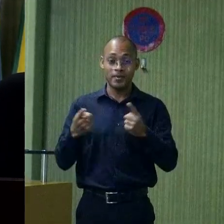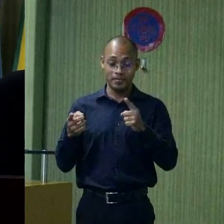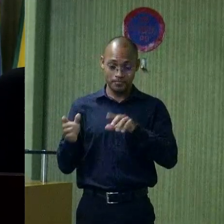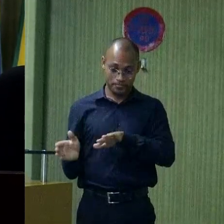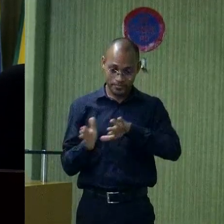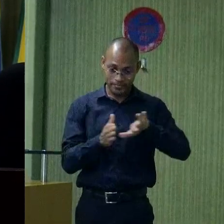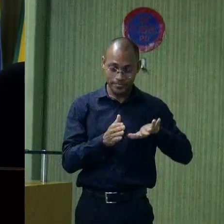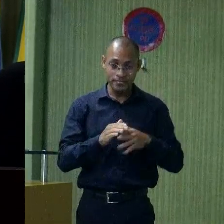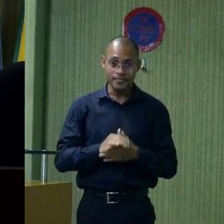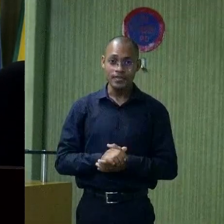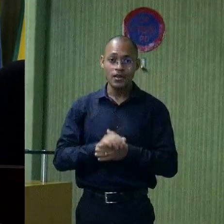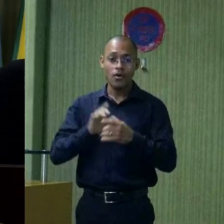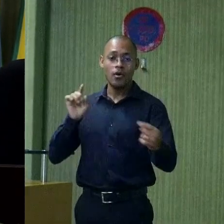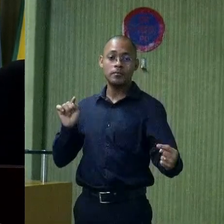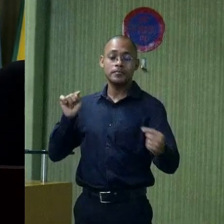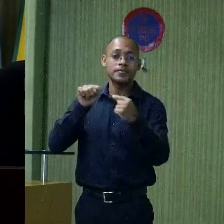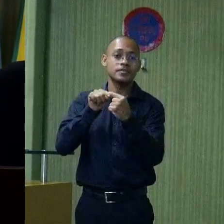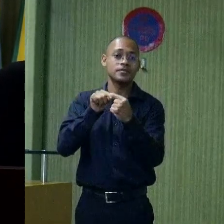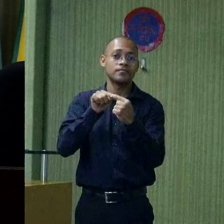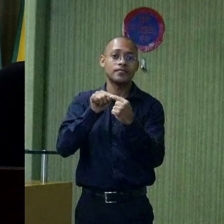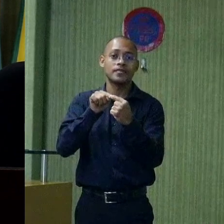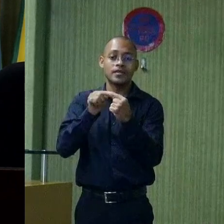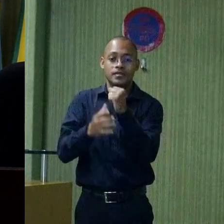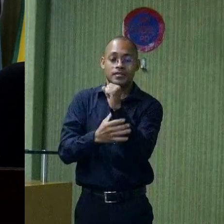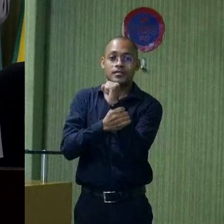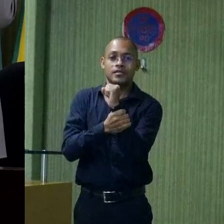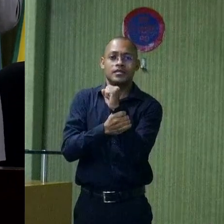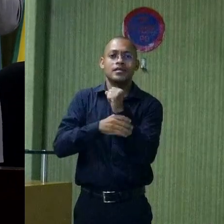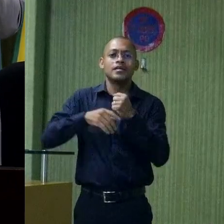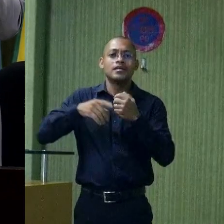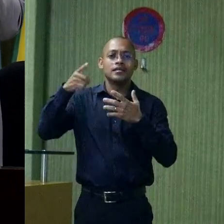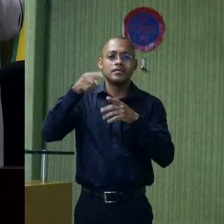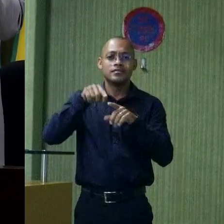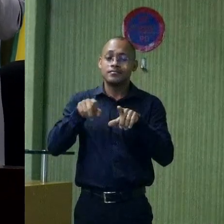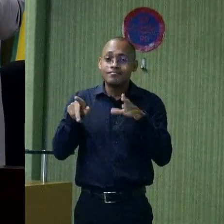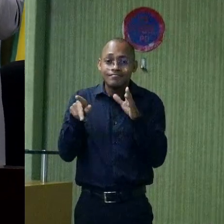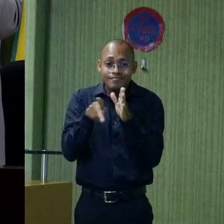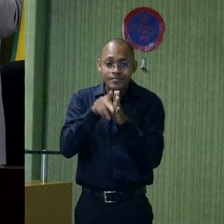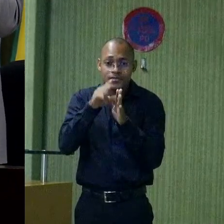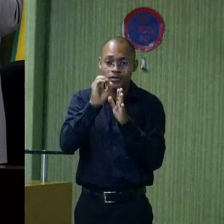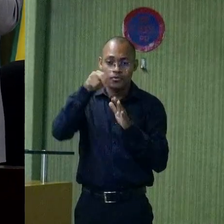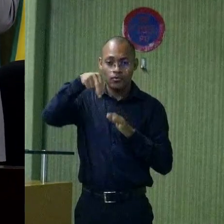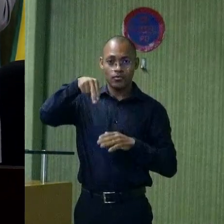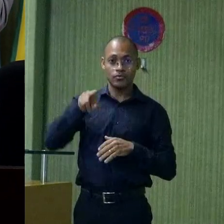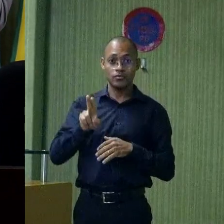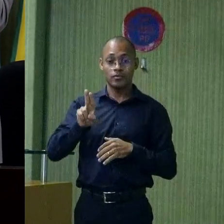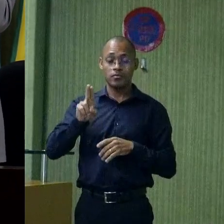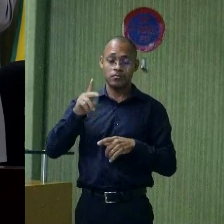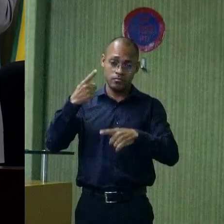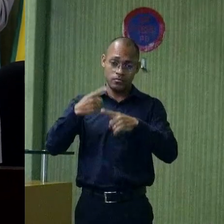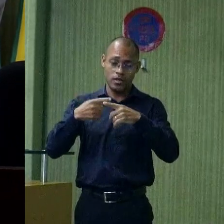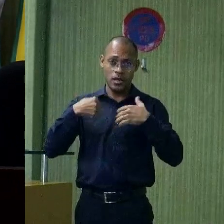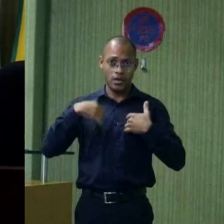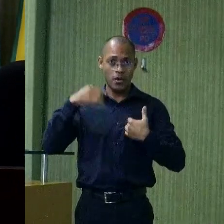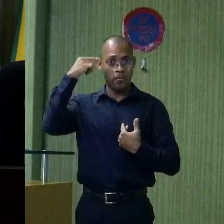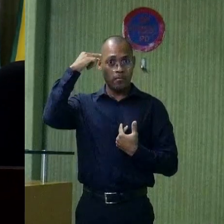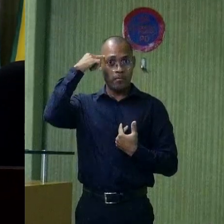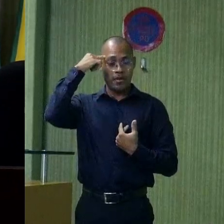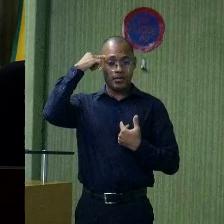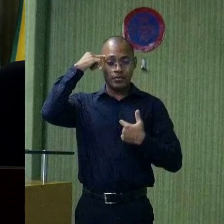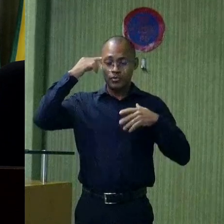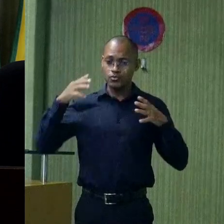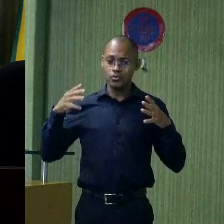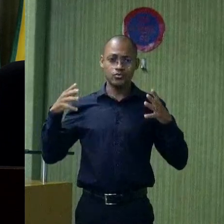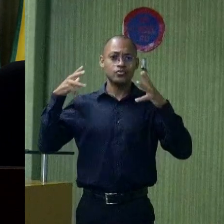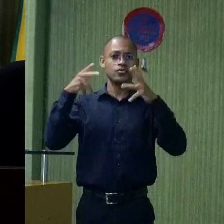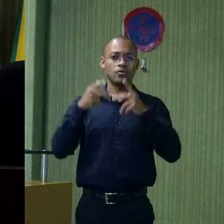o objetivo de sustentabilidade número 4 da agenda 2030 da ONU eu penso que toda unidade do Ministério Público